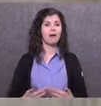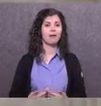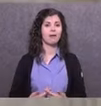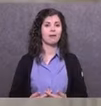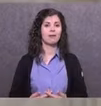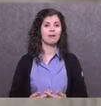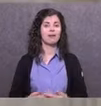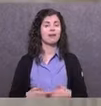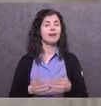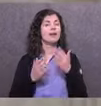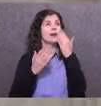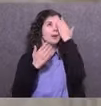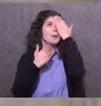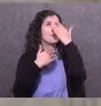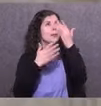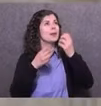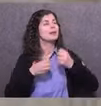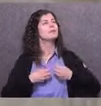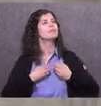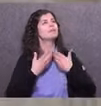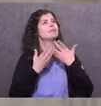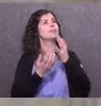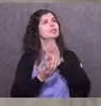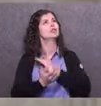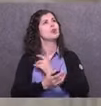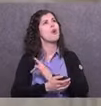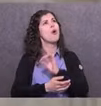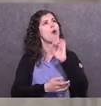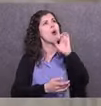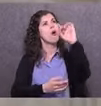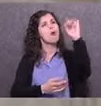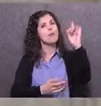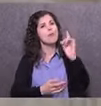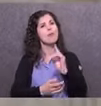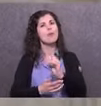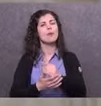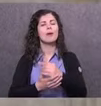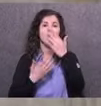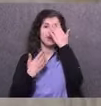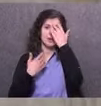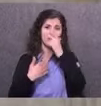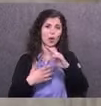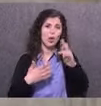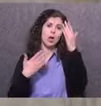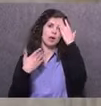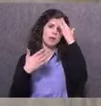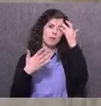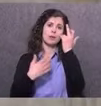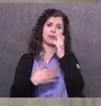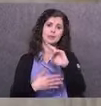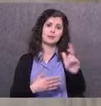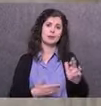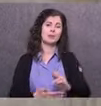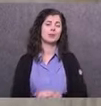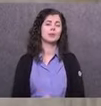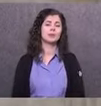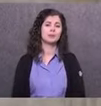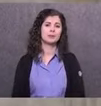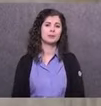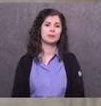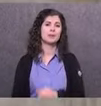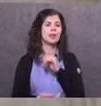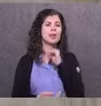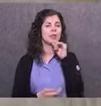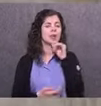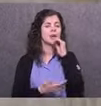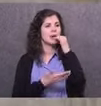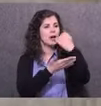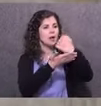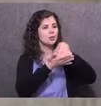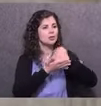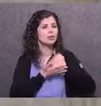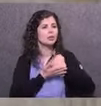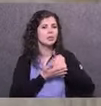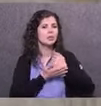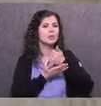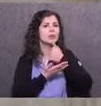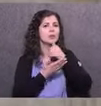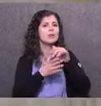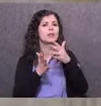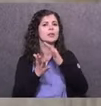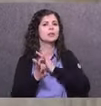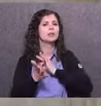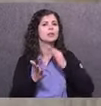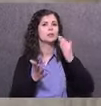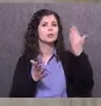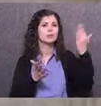Bendito seja o nome do Senhor. Agora e para sempre. Nosso auxílio vem do Senhor.